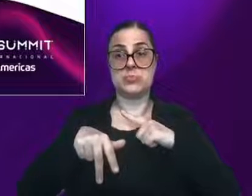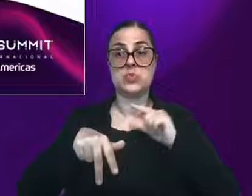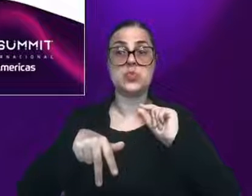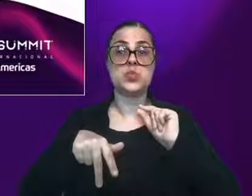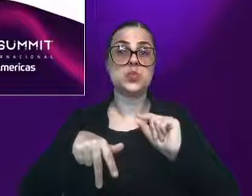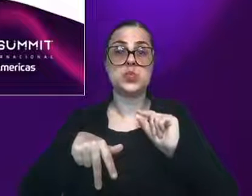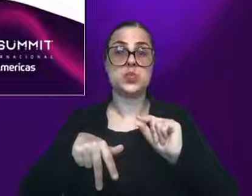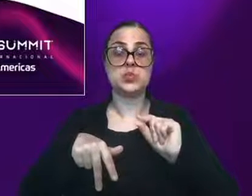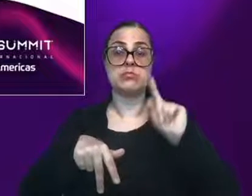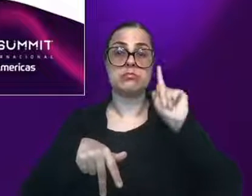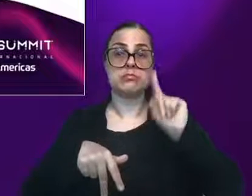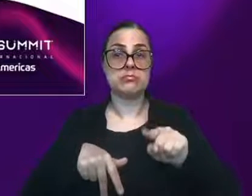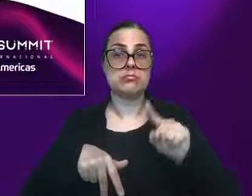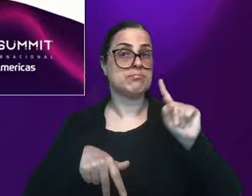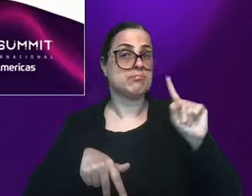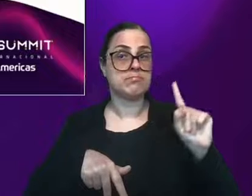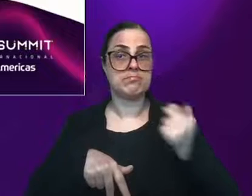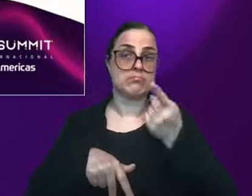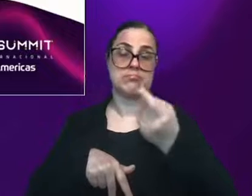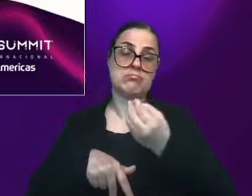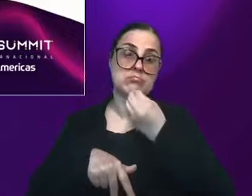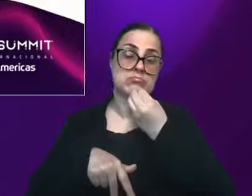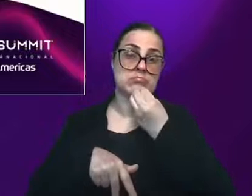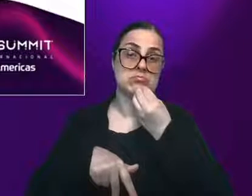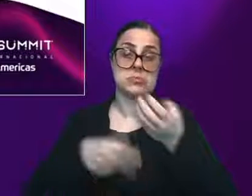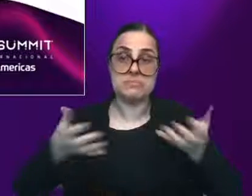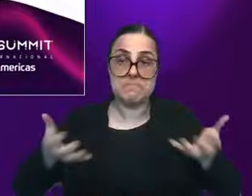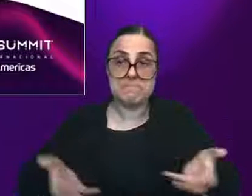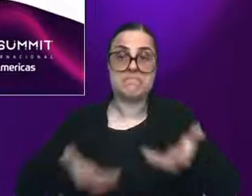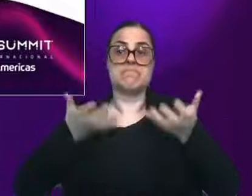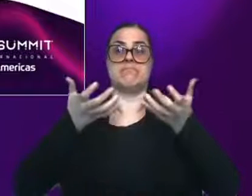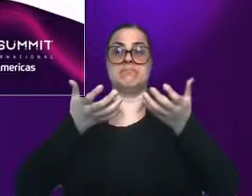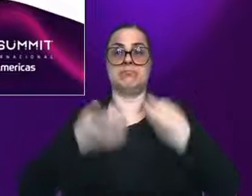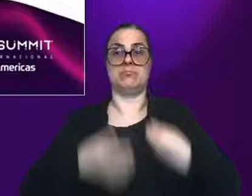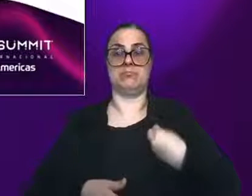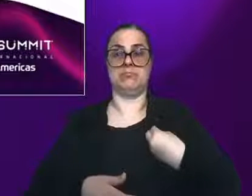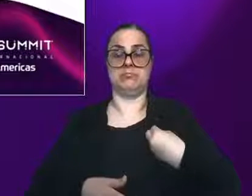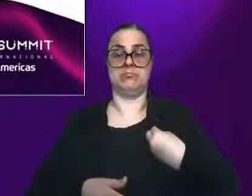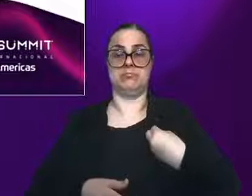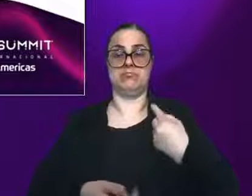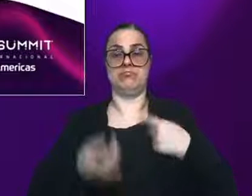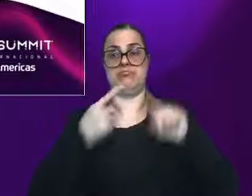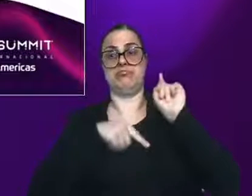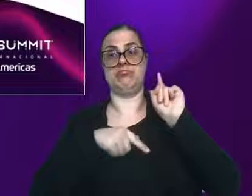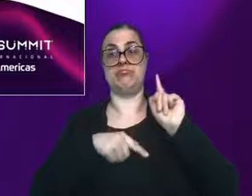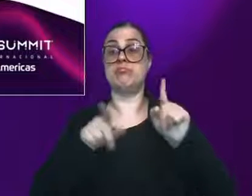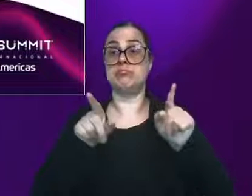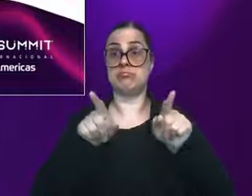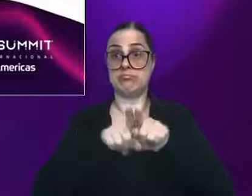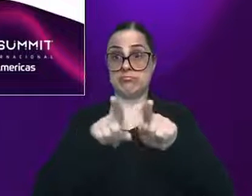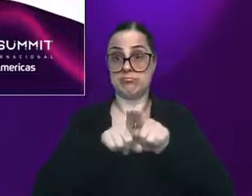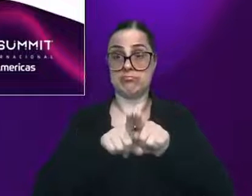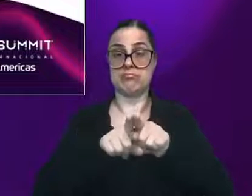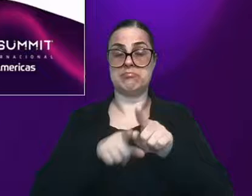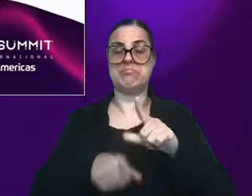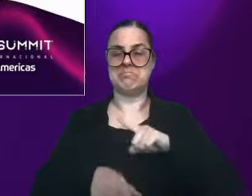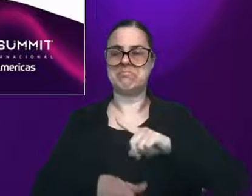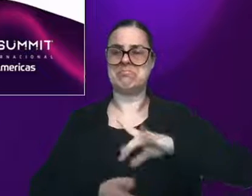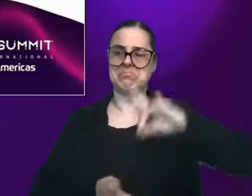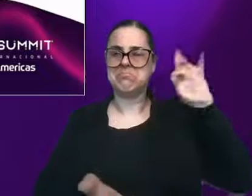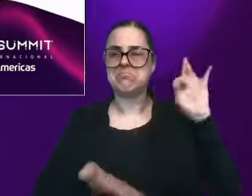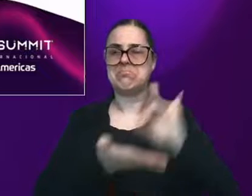primeira linha. E aí, eu acho que a gente entra efetivamente numa